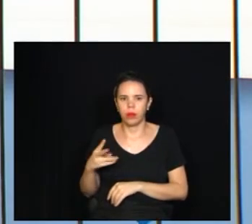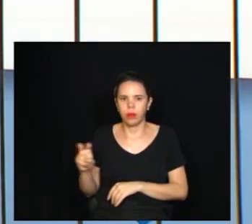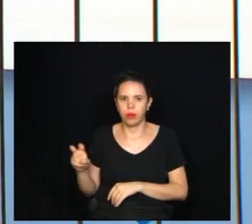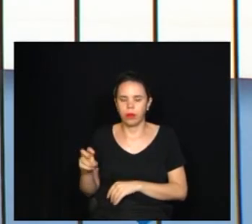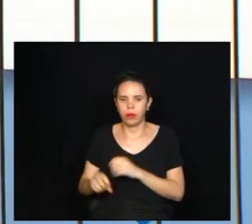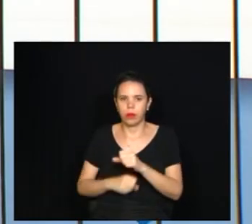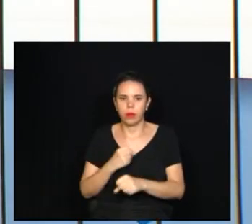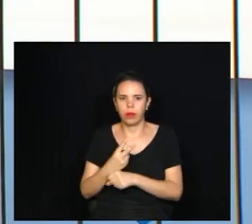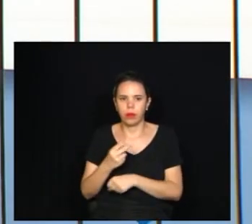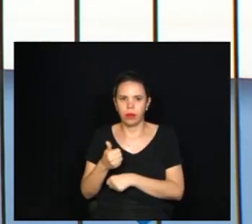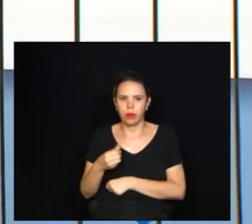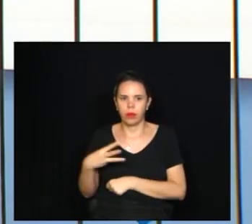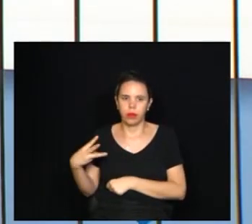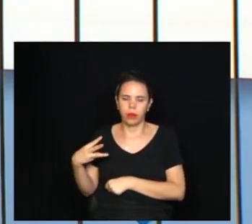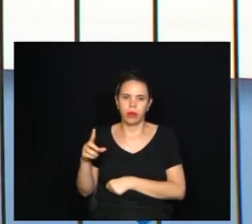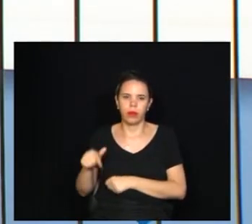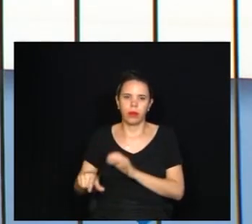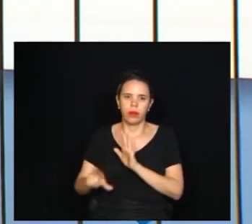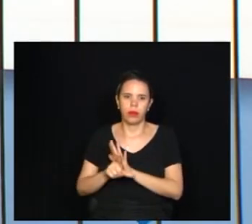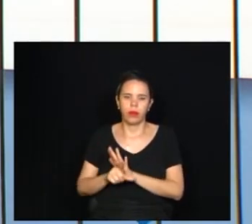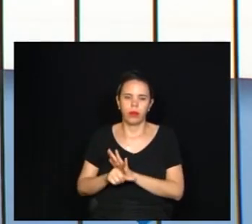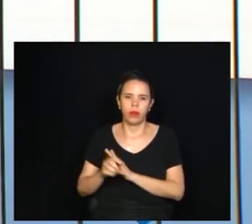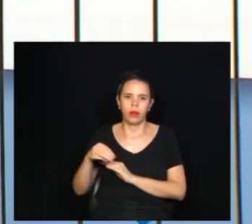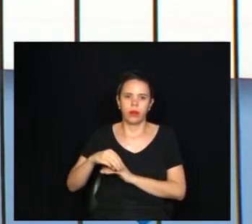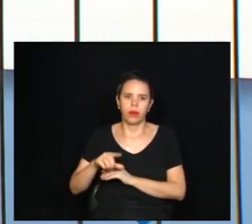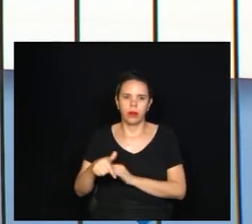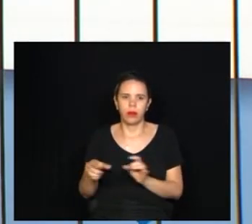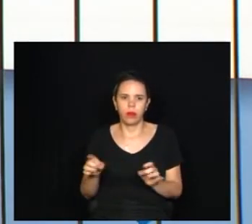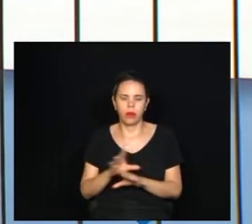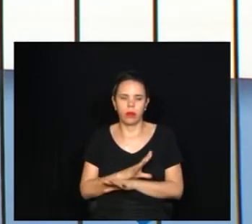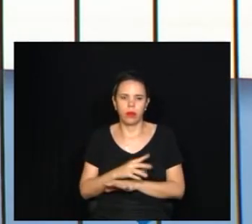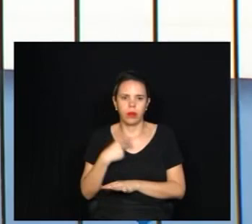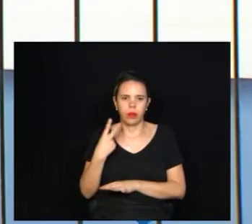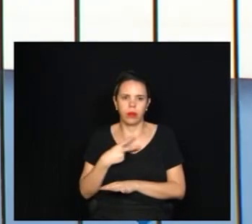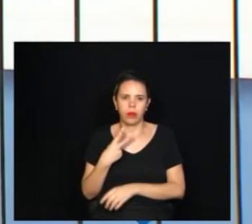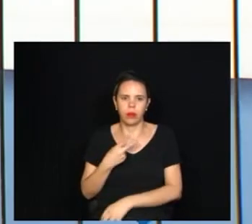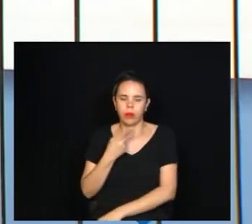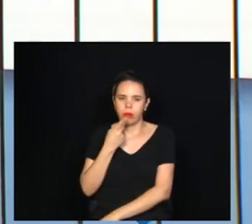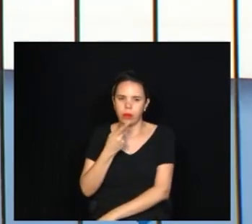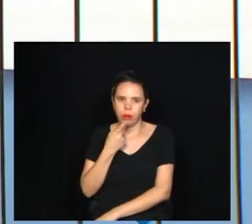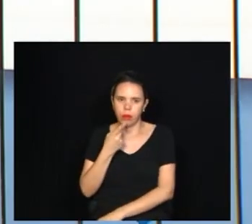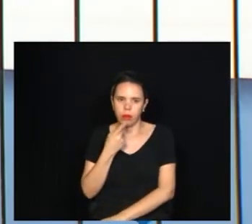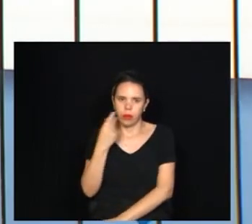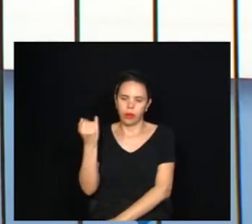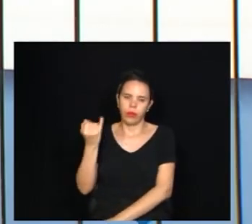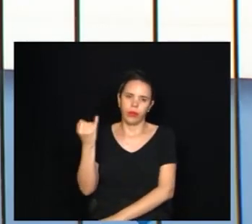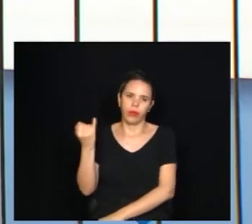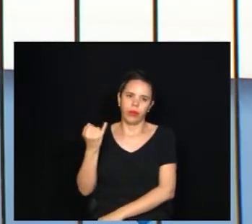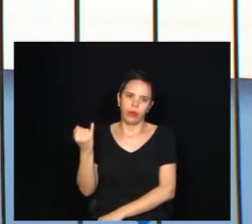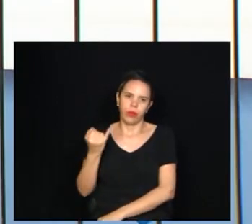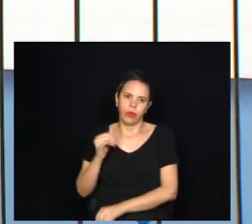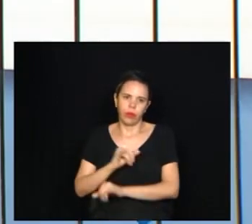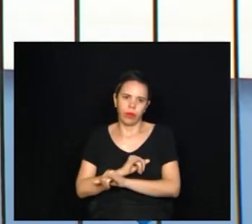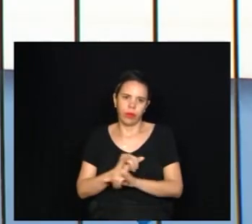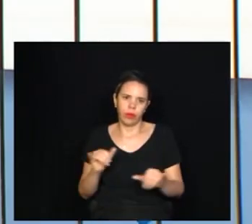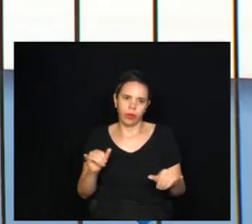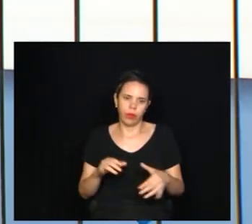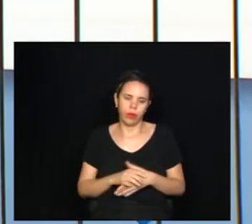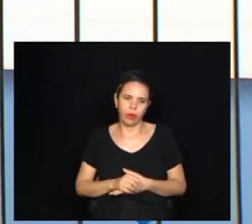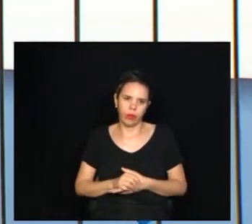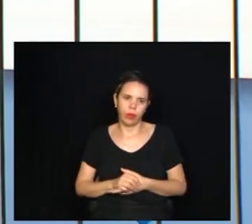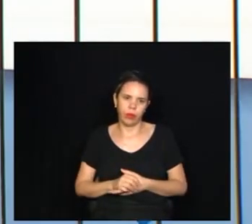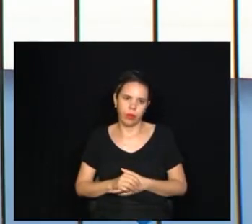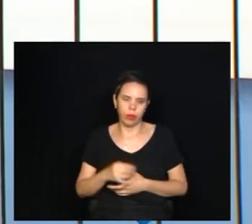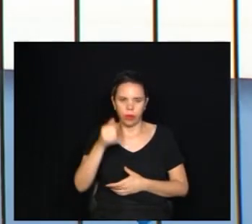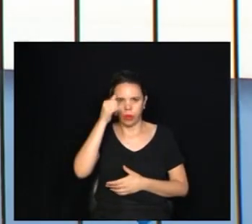12.845 de 2013, que é a lei do minuto seguinte. O parlamentar fala da importância dessa informação para quem